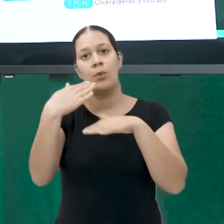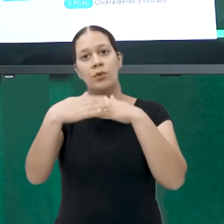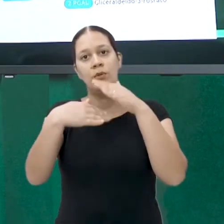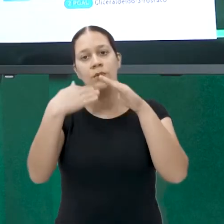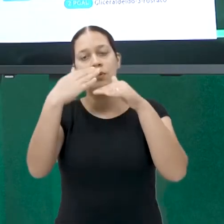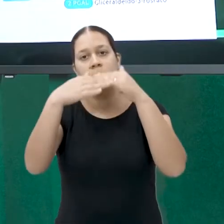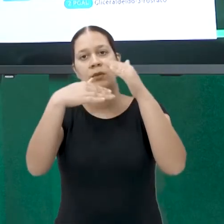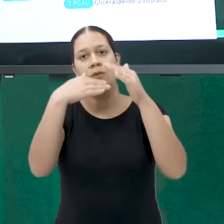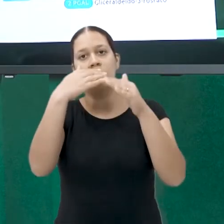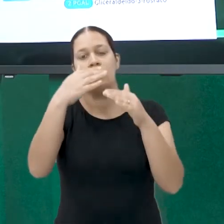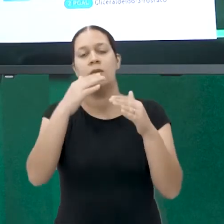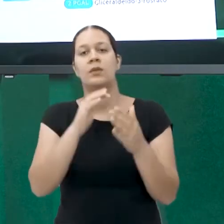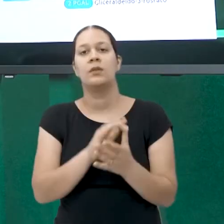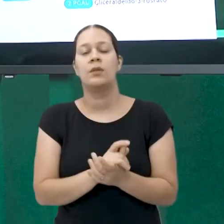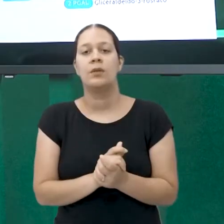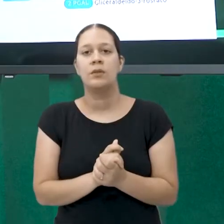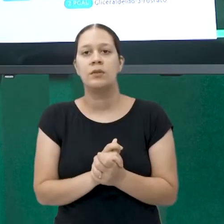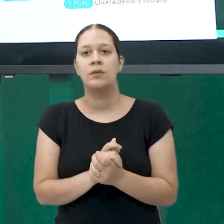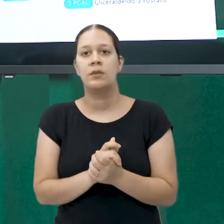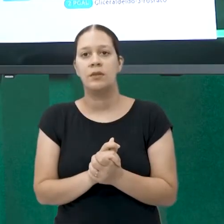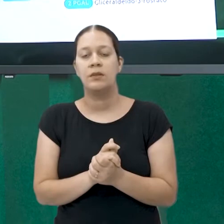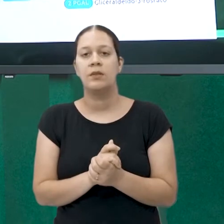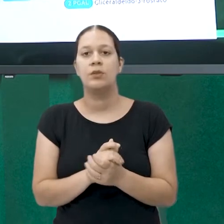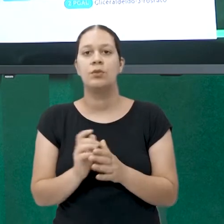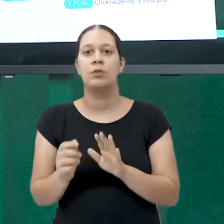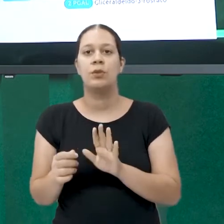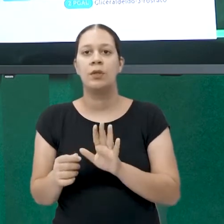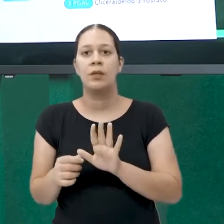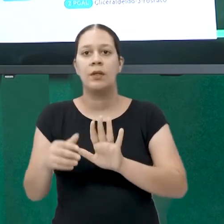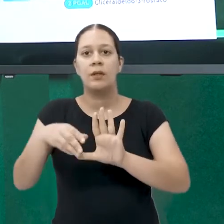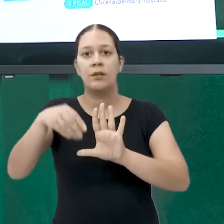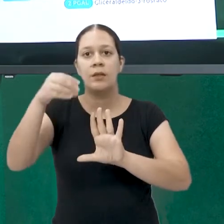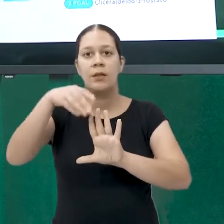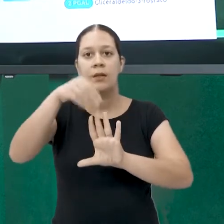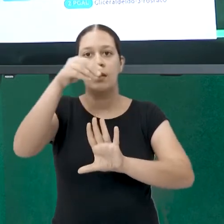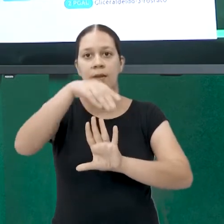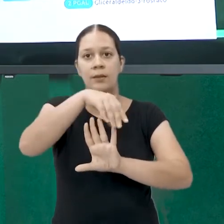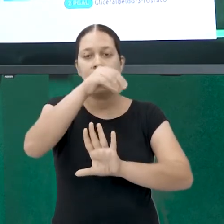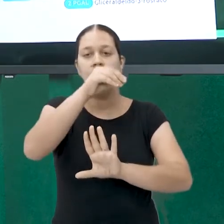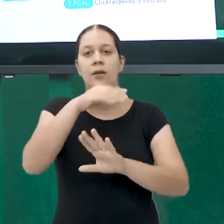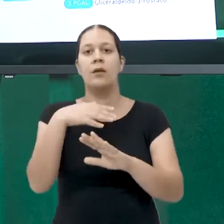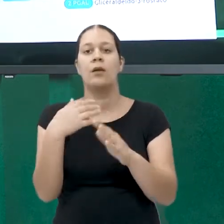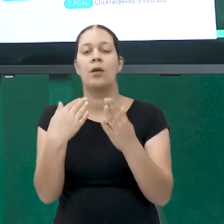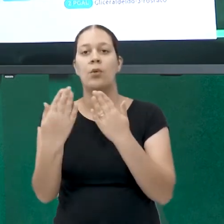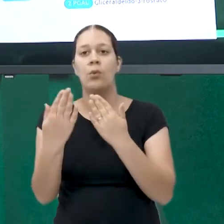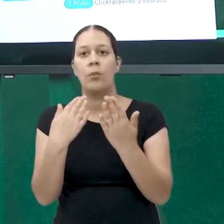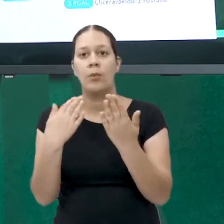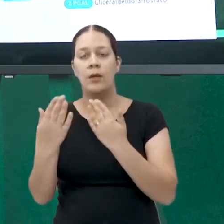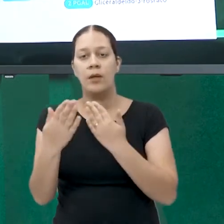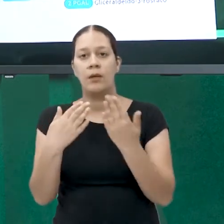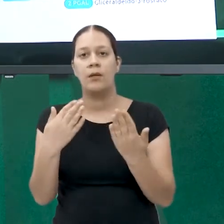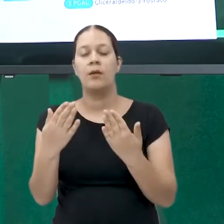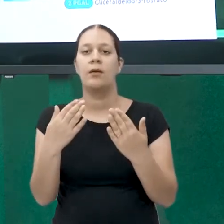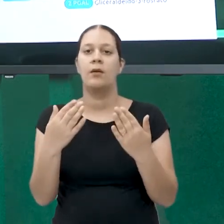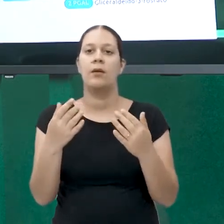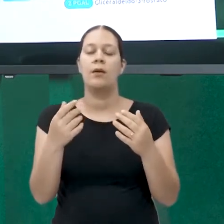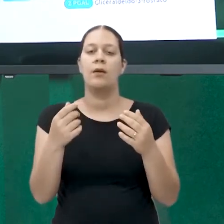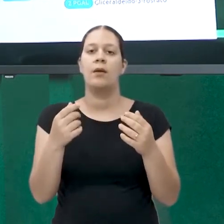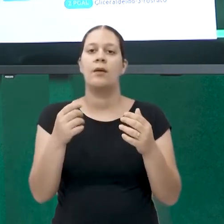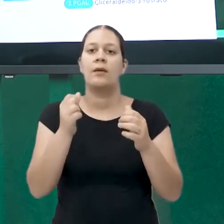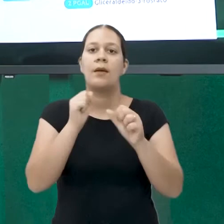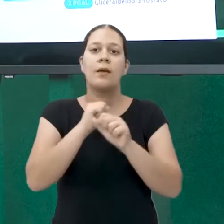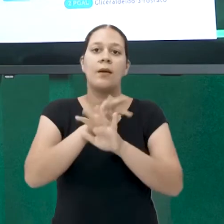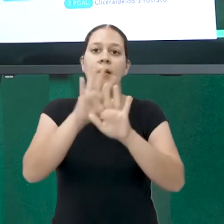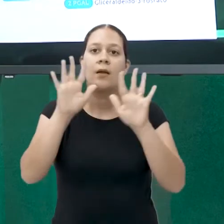respiração celular, principalmente lá da cadeia respiratória, tá? Compara aqui com a fase clara, você vai ver que são